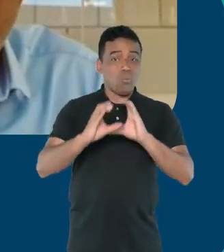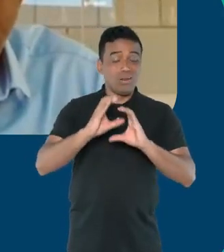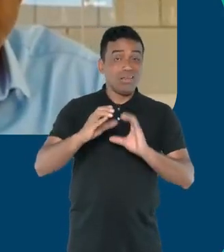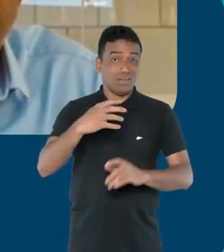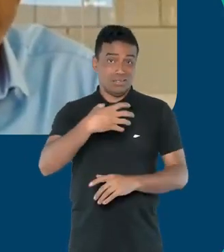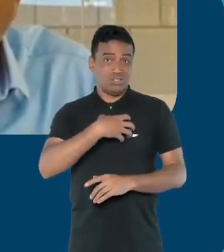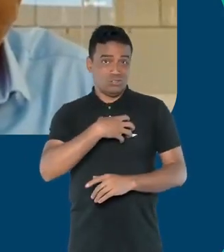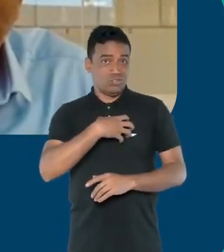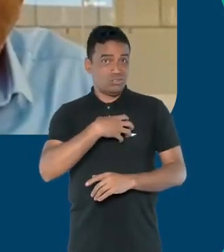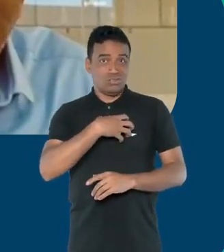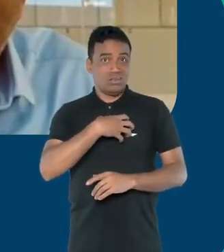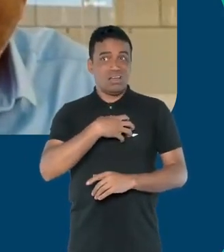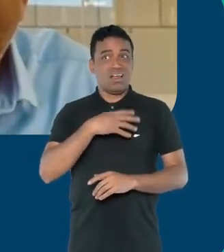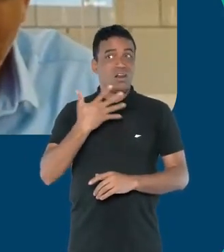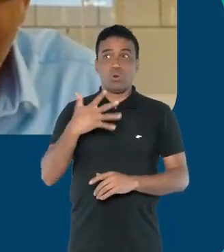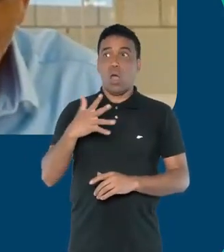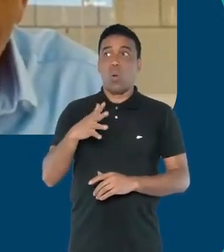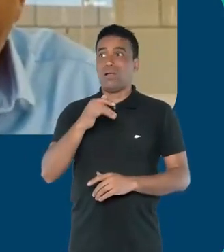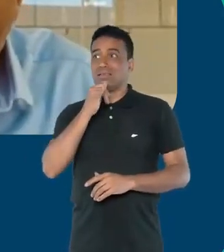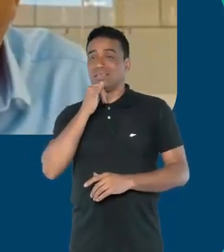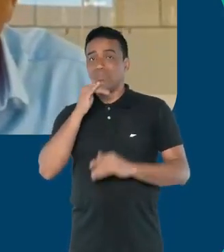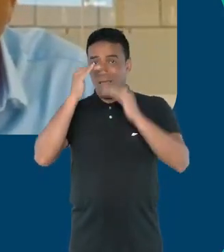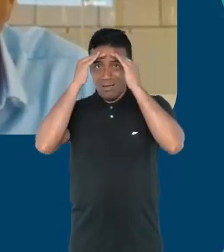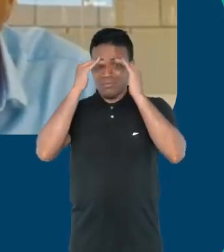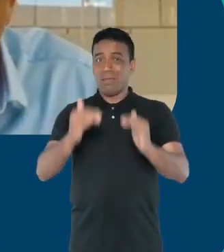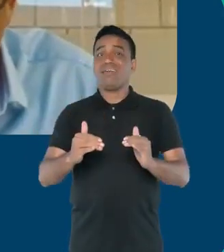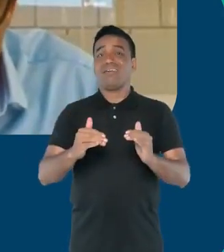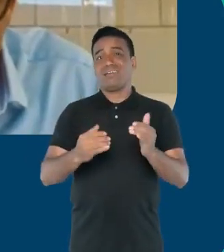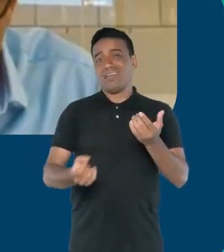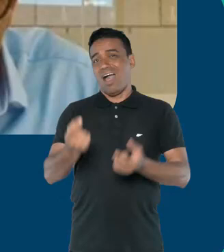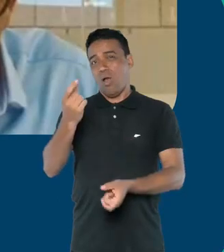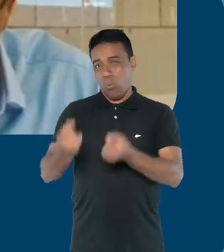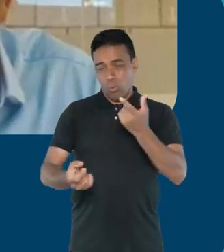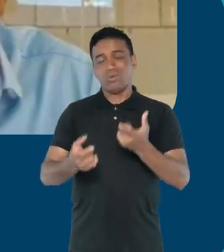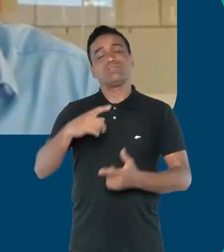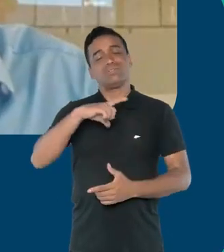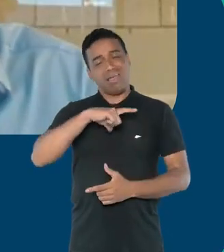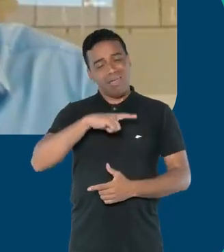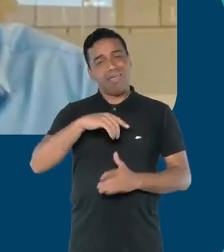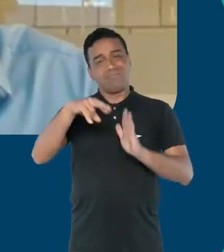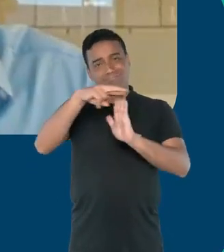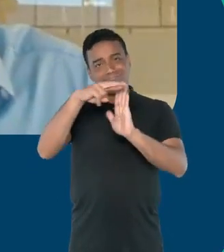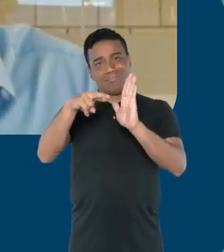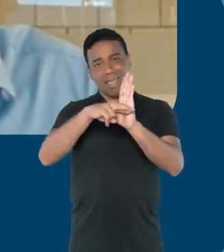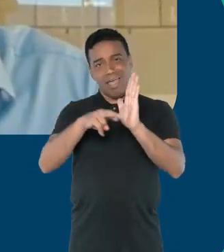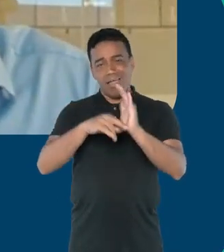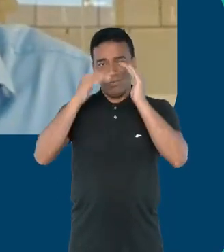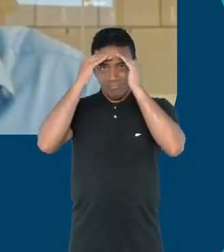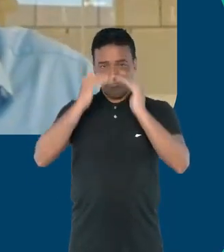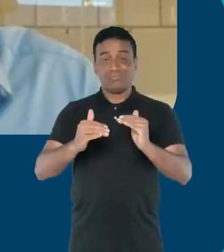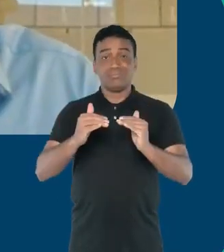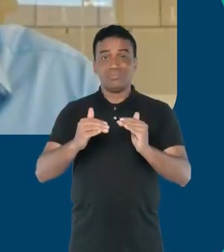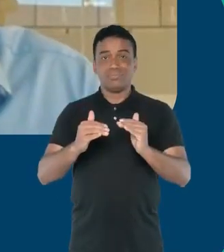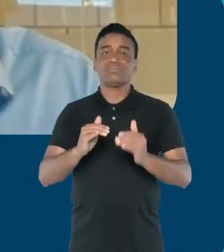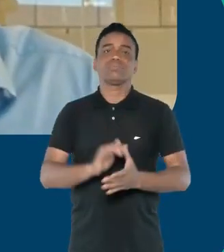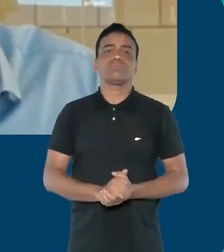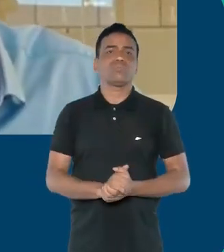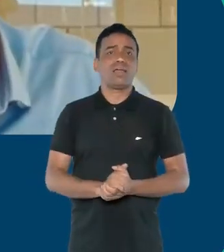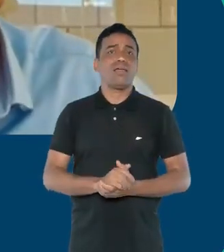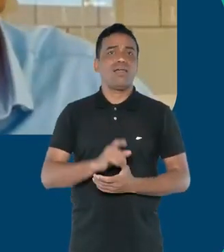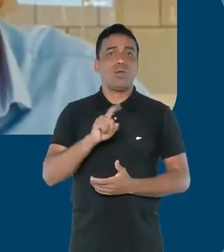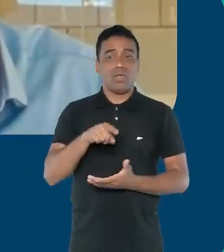essa forma ela não é de toda desregrada, ela obedece a algumas regras, né? Uma dessas regras é